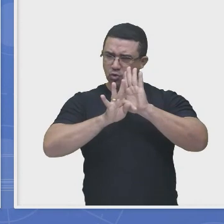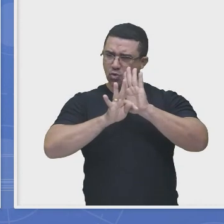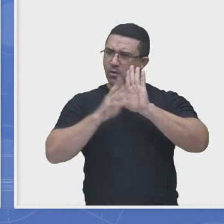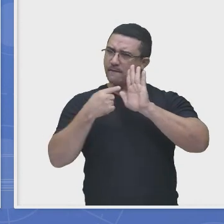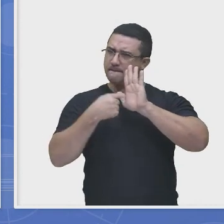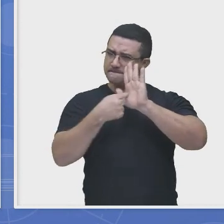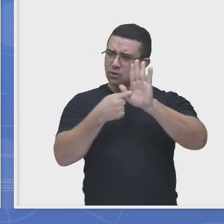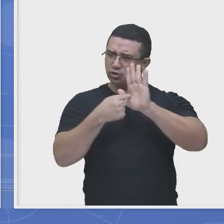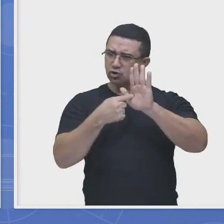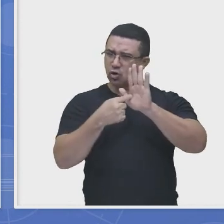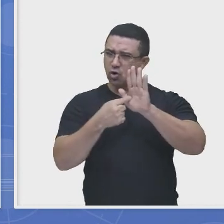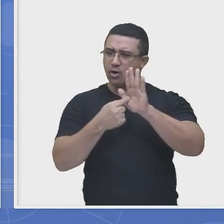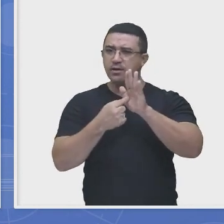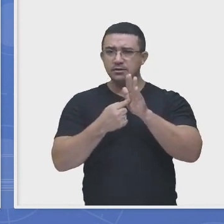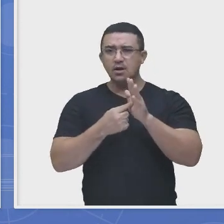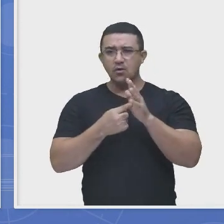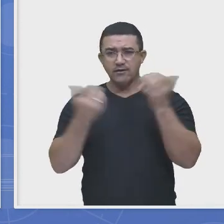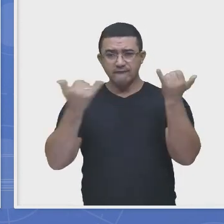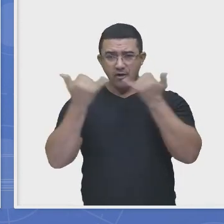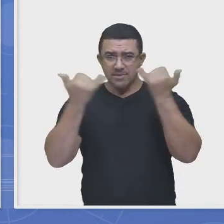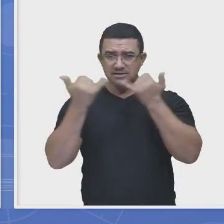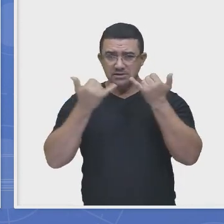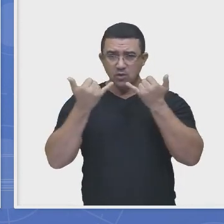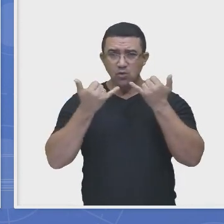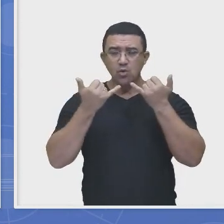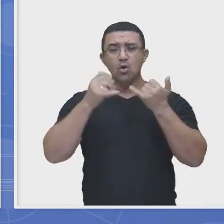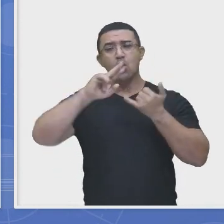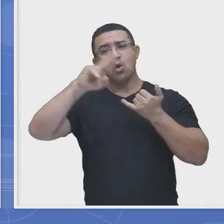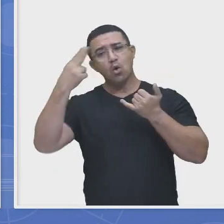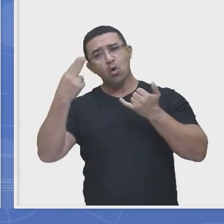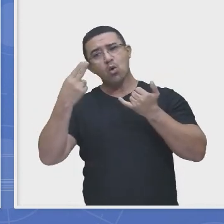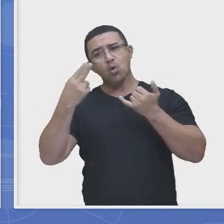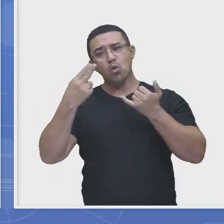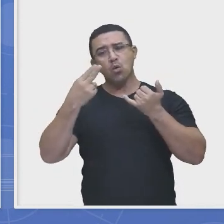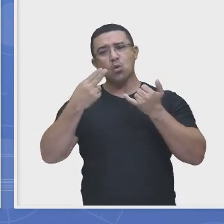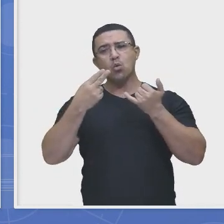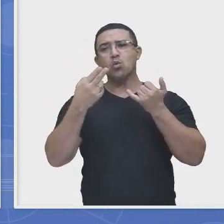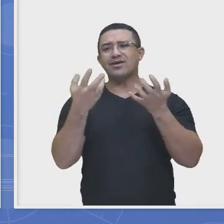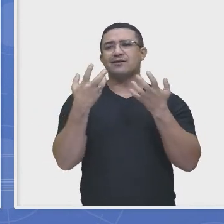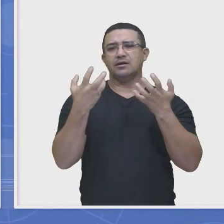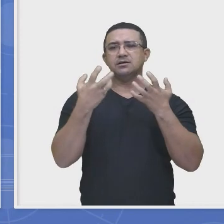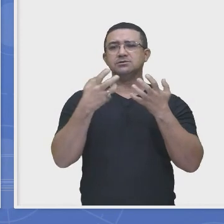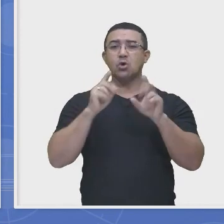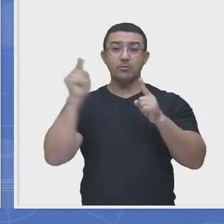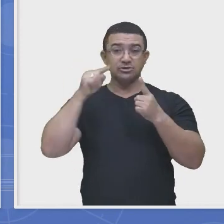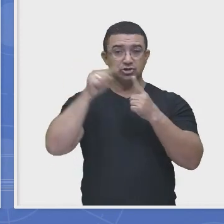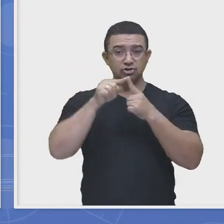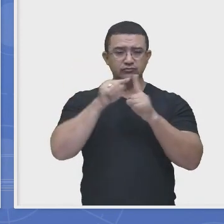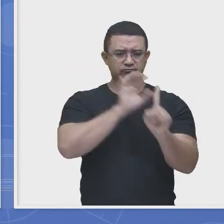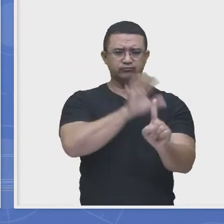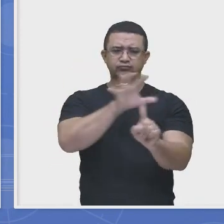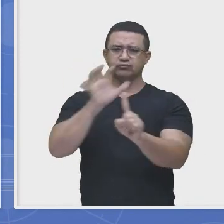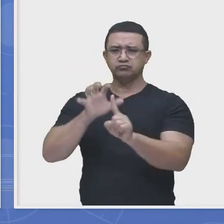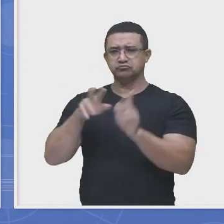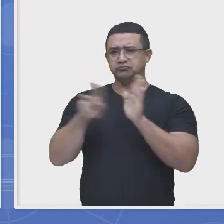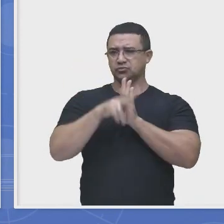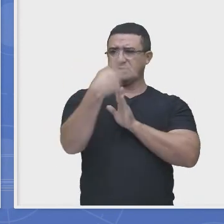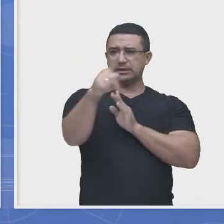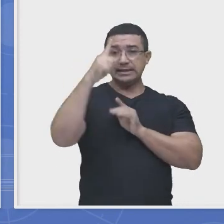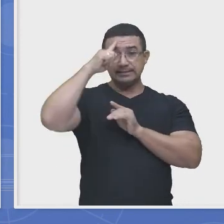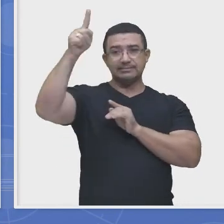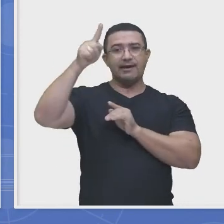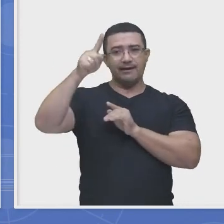dados, ou ele procurou te convencer, apresentar um ponto de vista e às vezes convencer sobre esse ponto de vista, sobre essa ideia